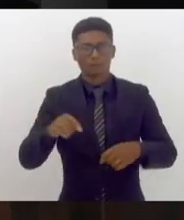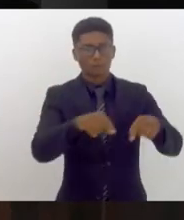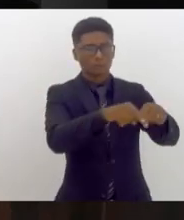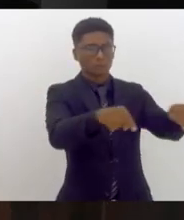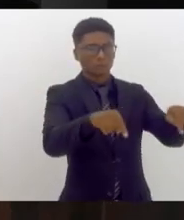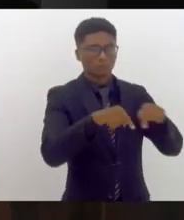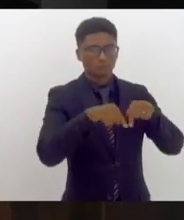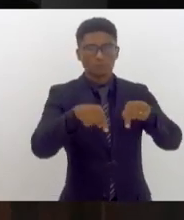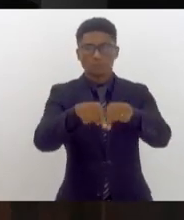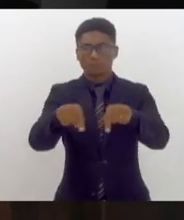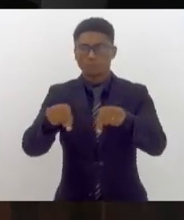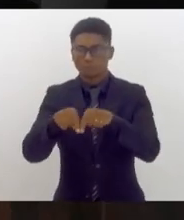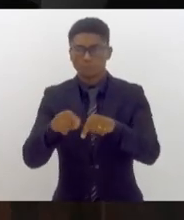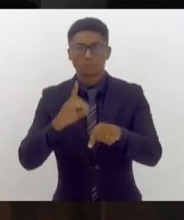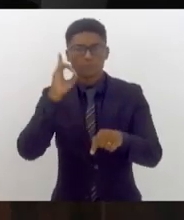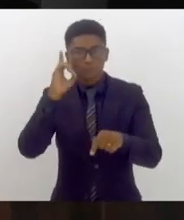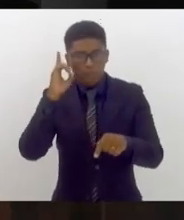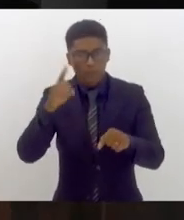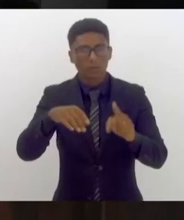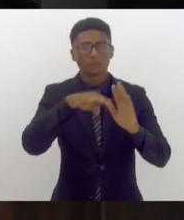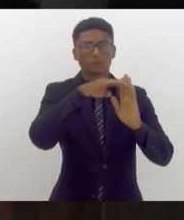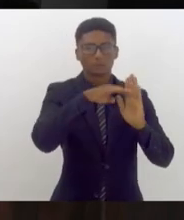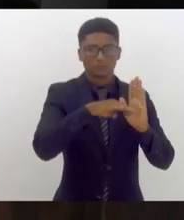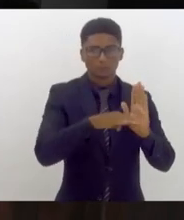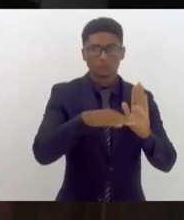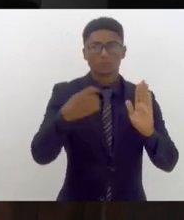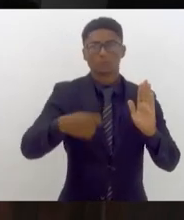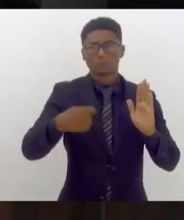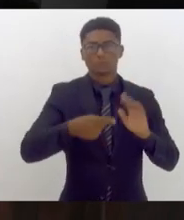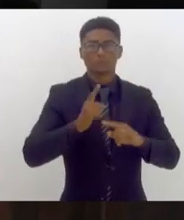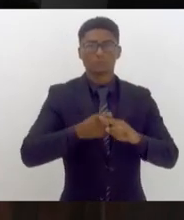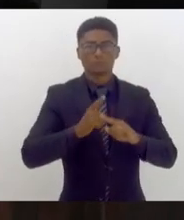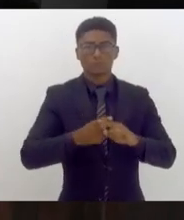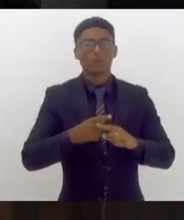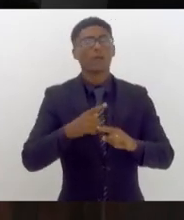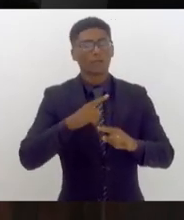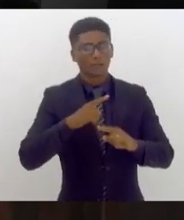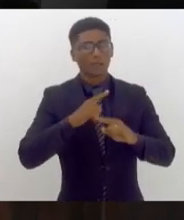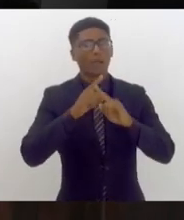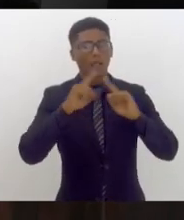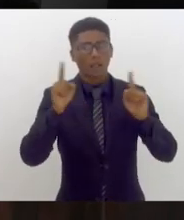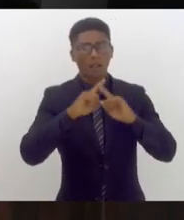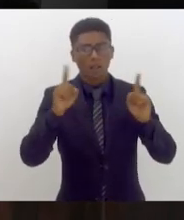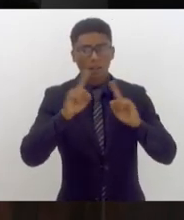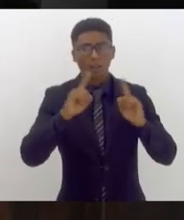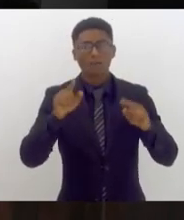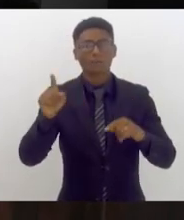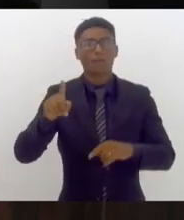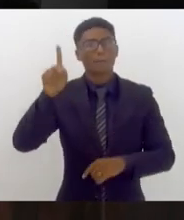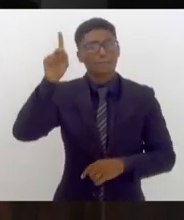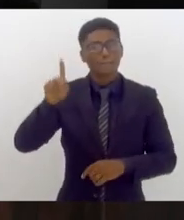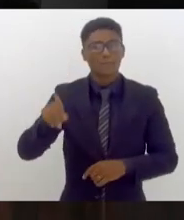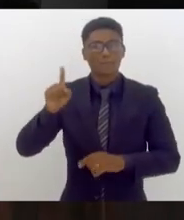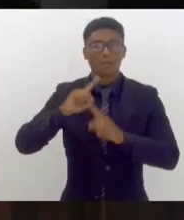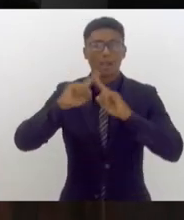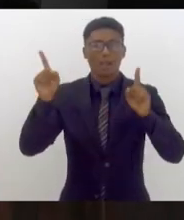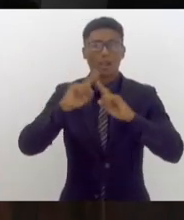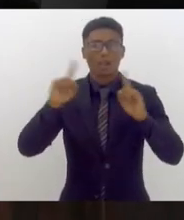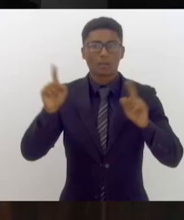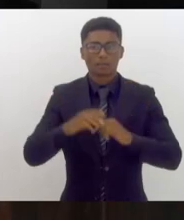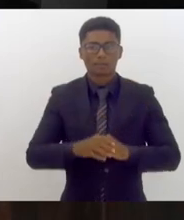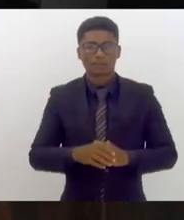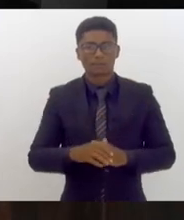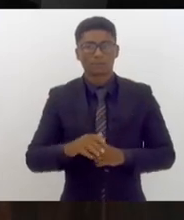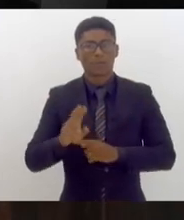instrução e da ordem de cada deputado aqui, porque eu estou tendo muitas reclamações lá em cima na presidência, aqui não precisa